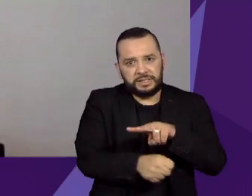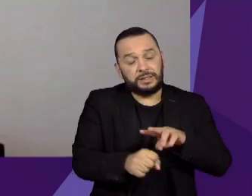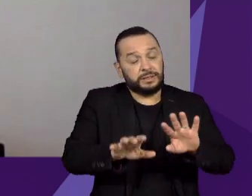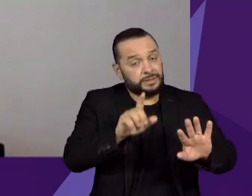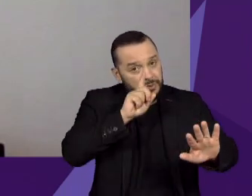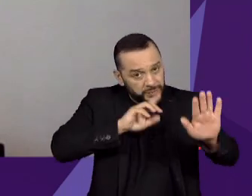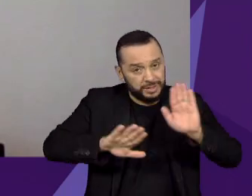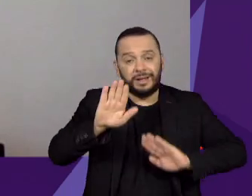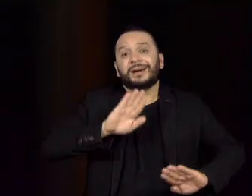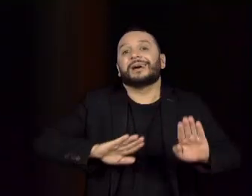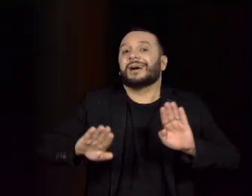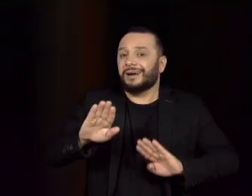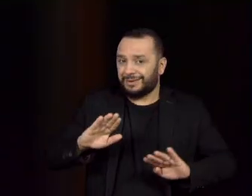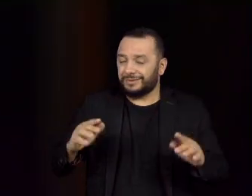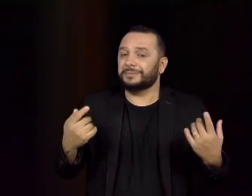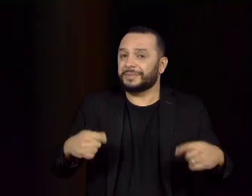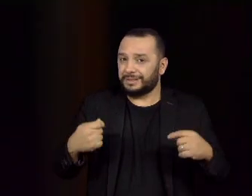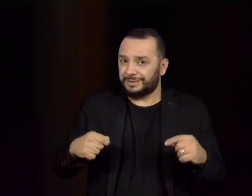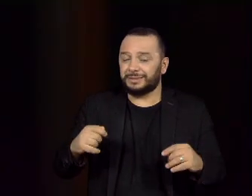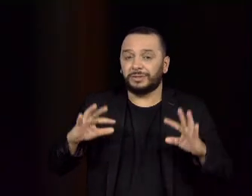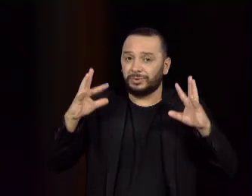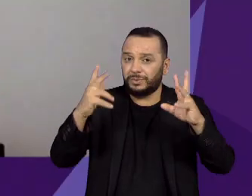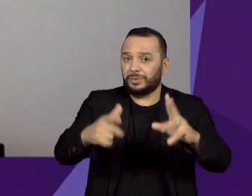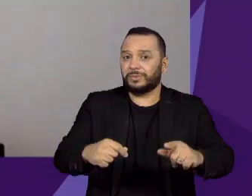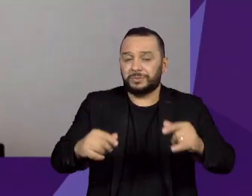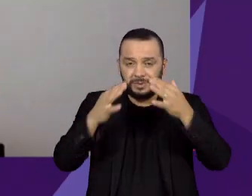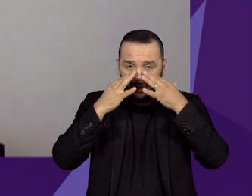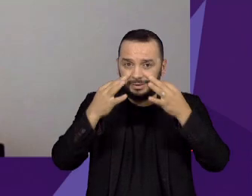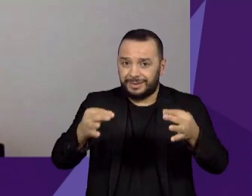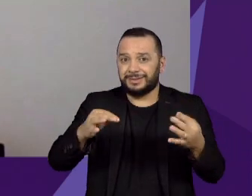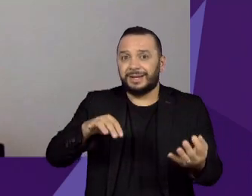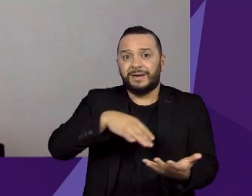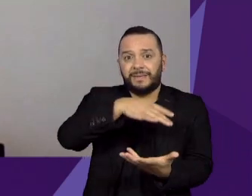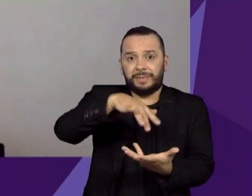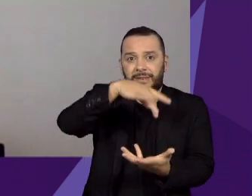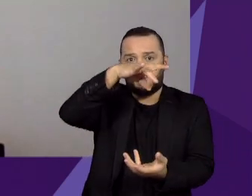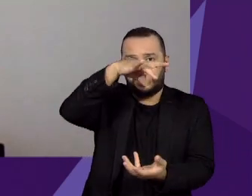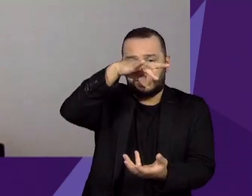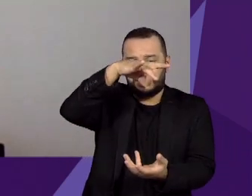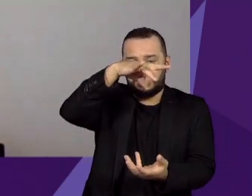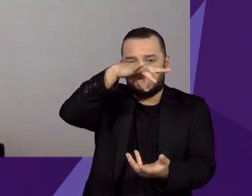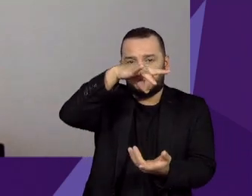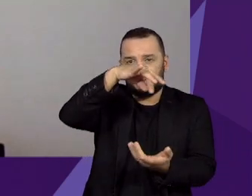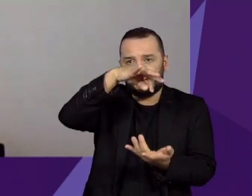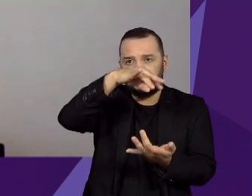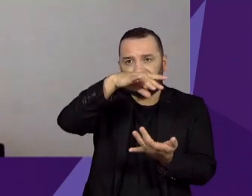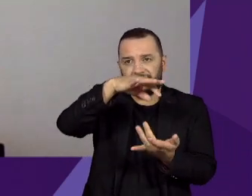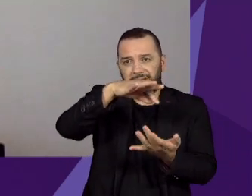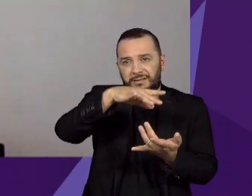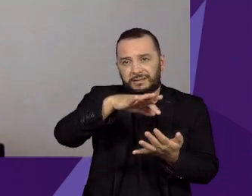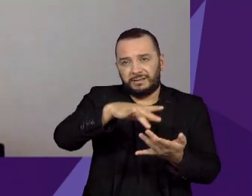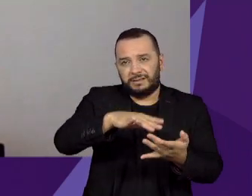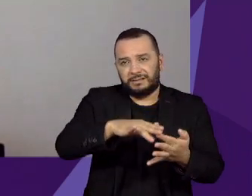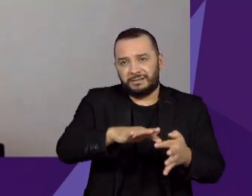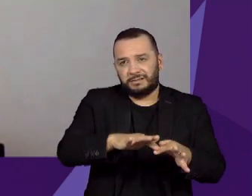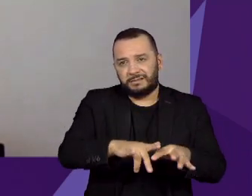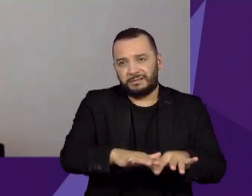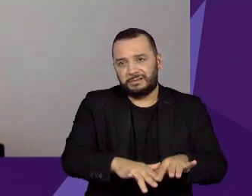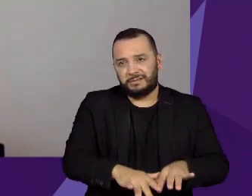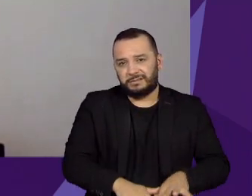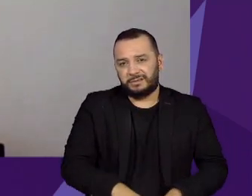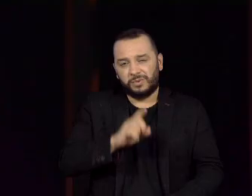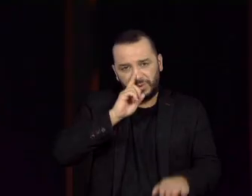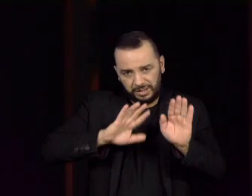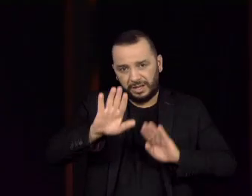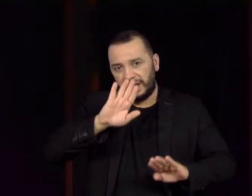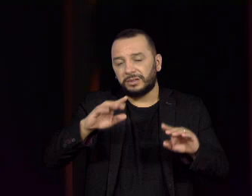zelar e tem que se posicionar. Que é bom todo mundo prestar atenção, porque se não for pela via democrática, a gente não sai desse buraco nunca.